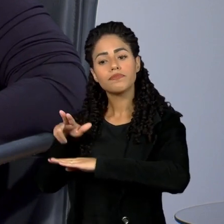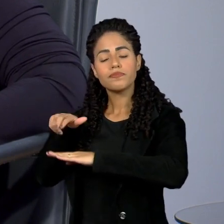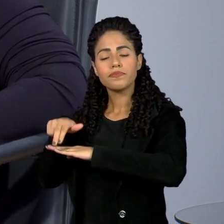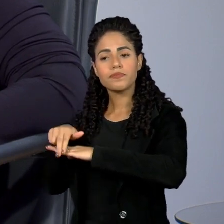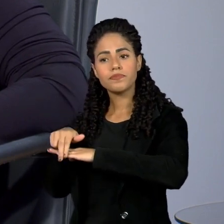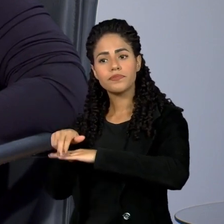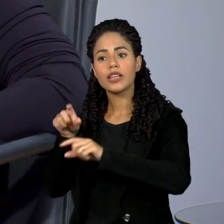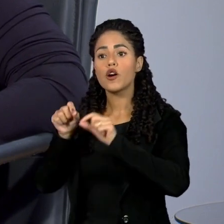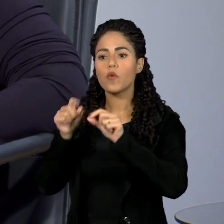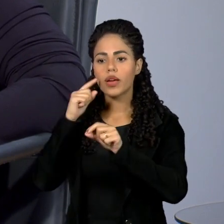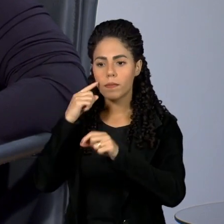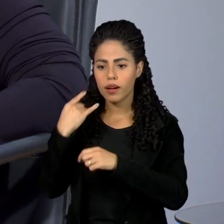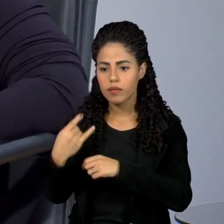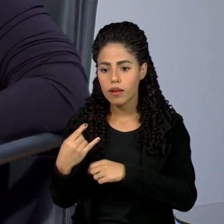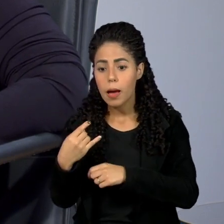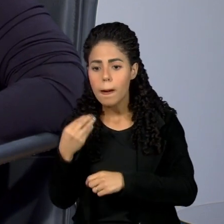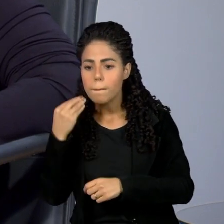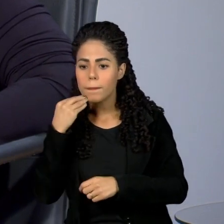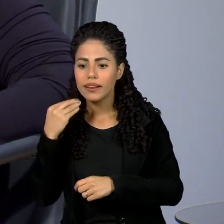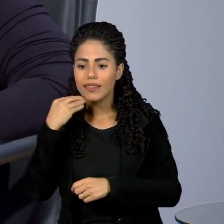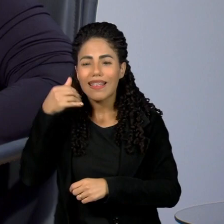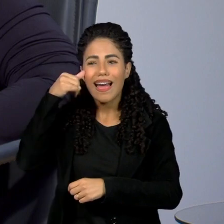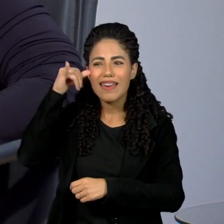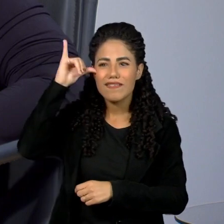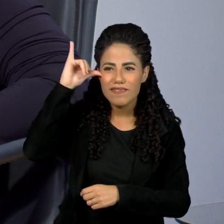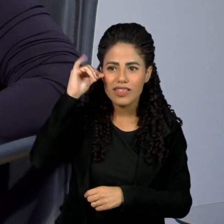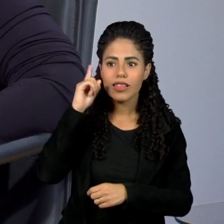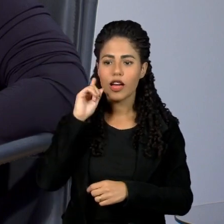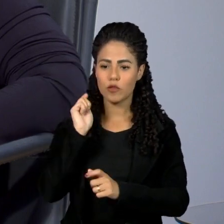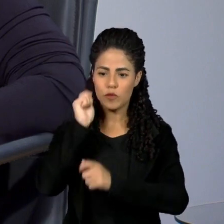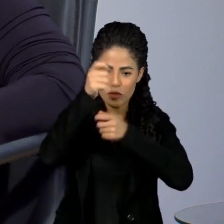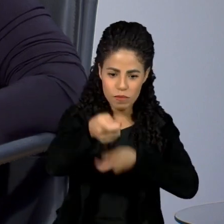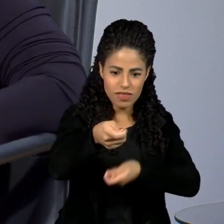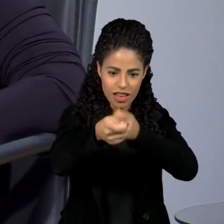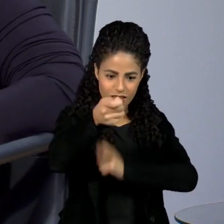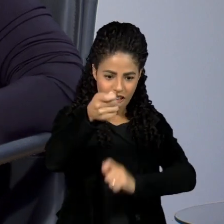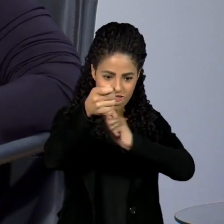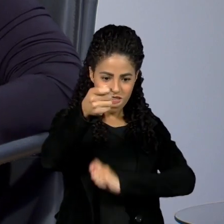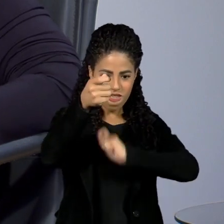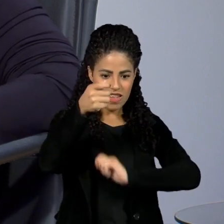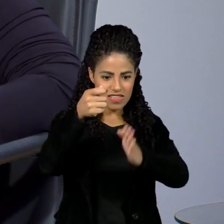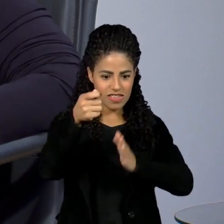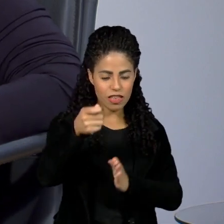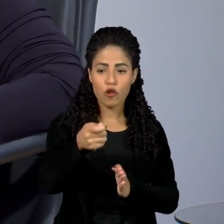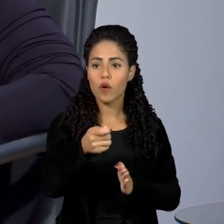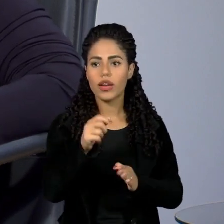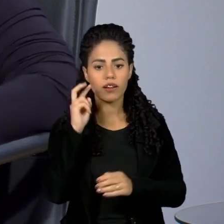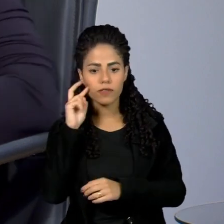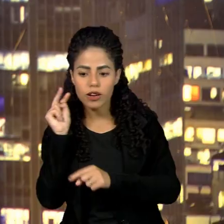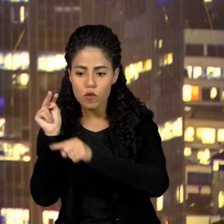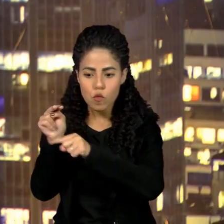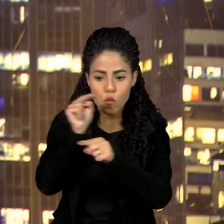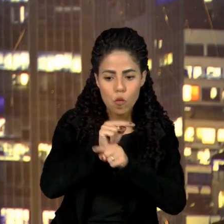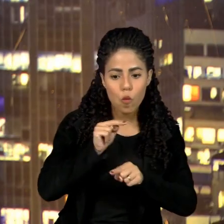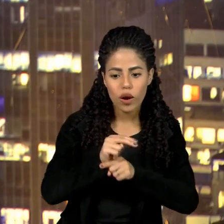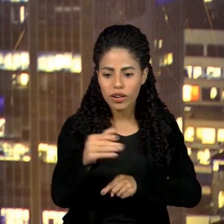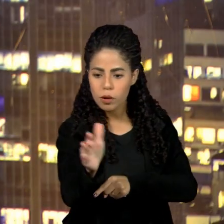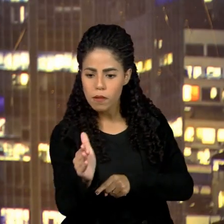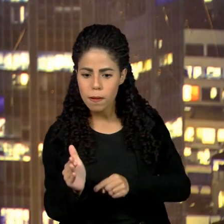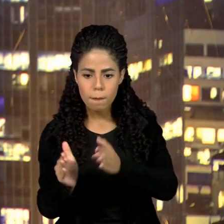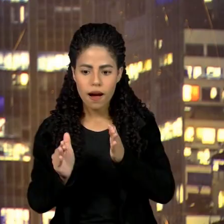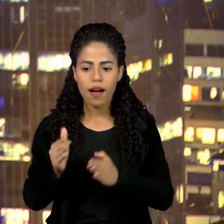deixar os pescadores matarem os peixinhos. A sereia de outros tempos não era essa,